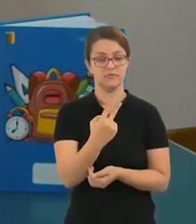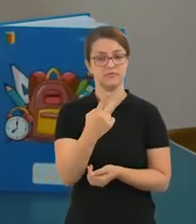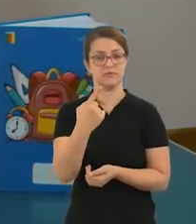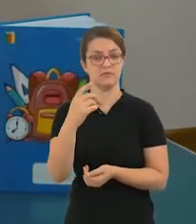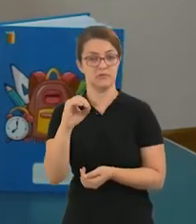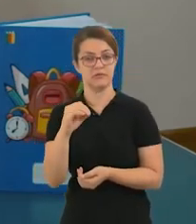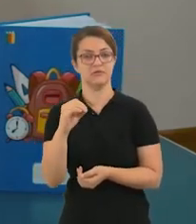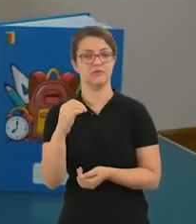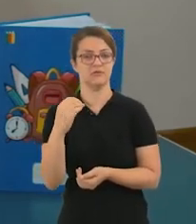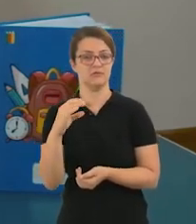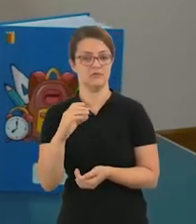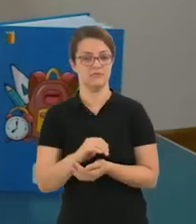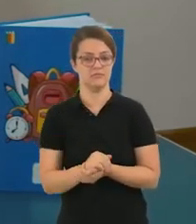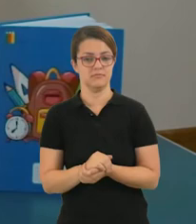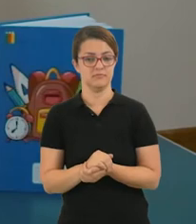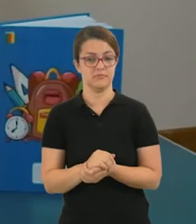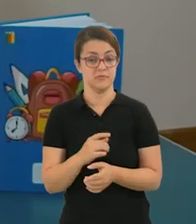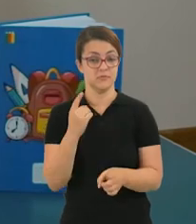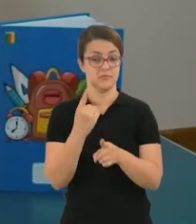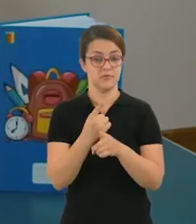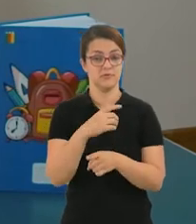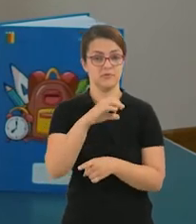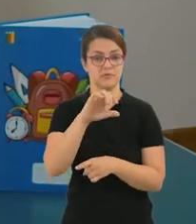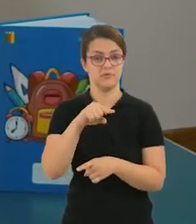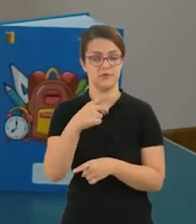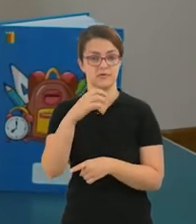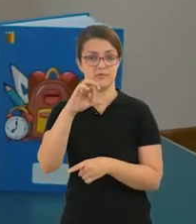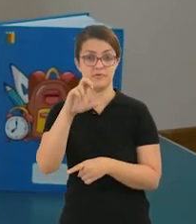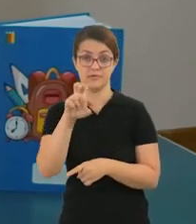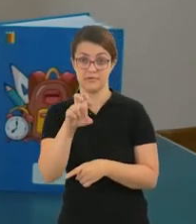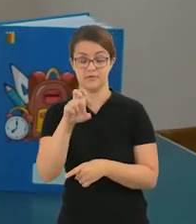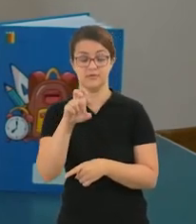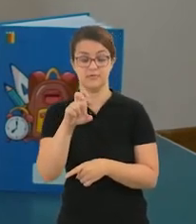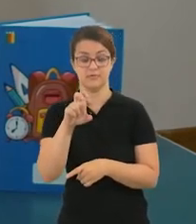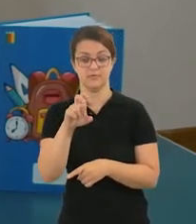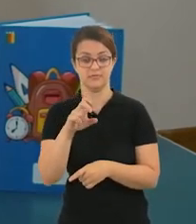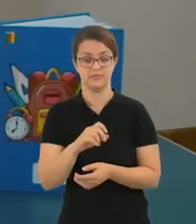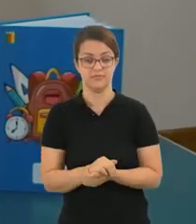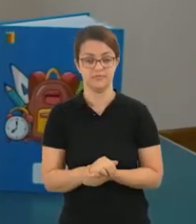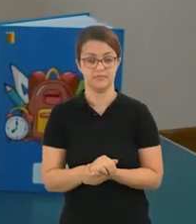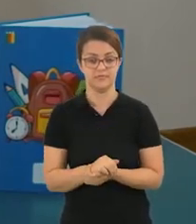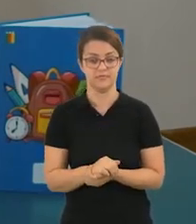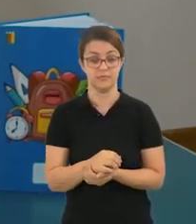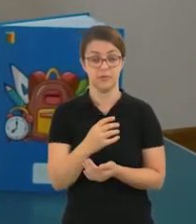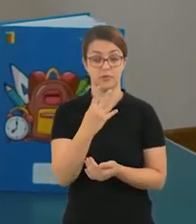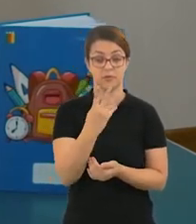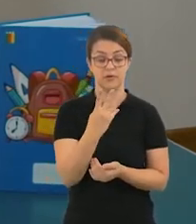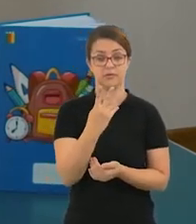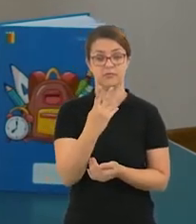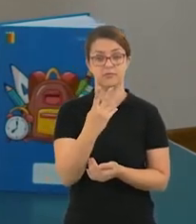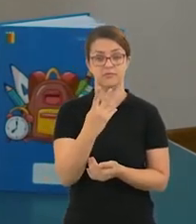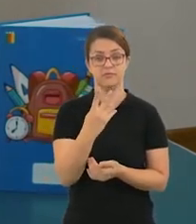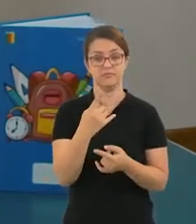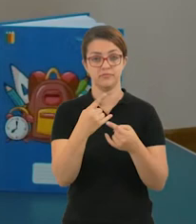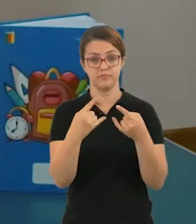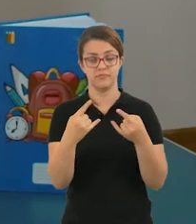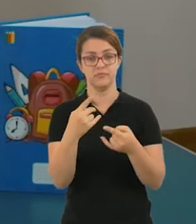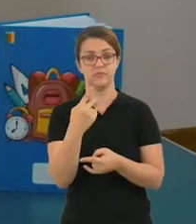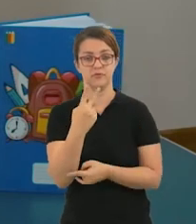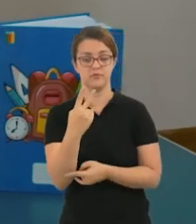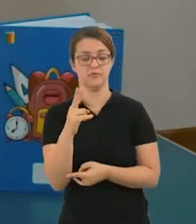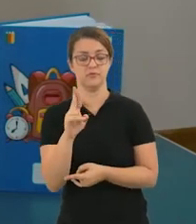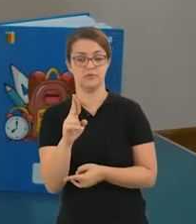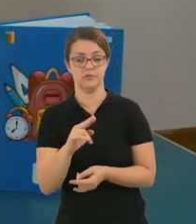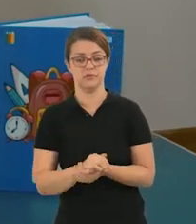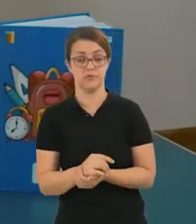Somando tudo, eu cheguei no valor de R$ 9,95. Uma outra opção é 4 notas de R$ 2,00,